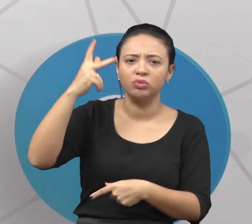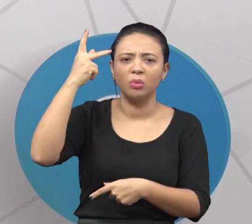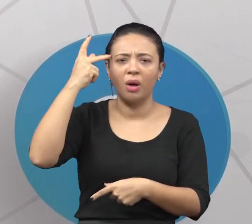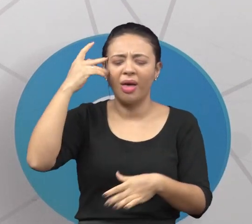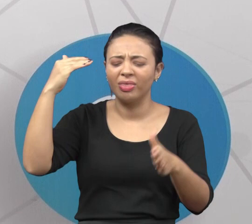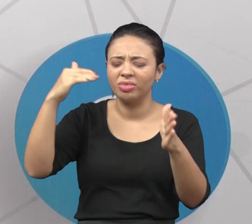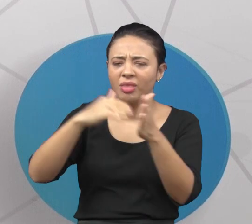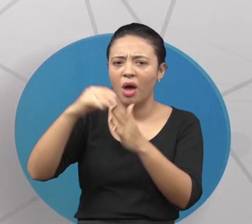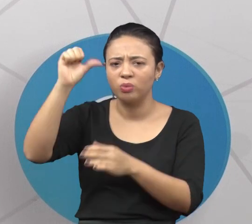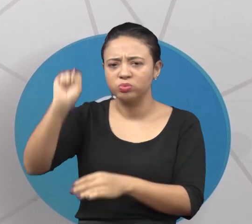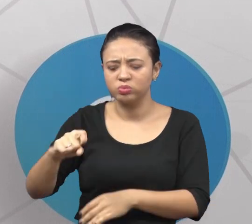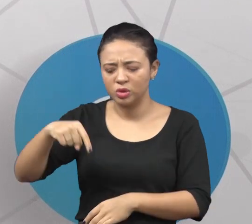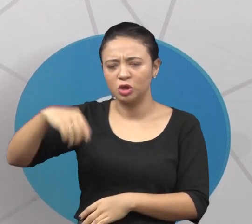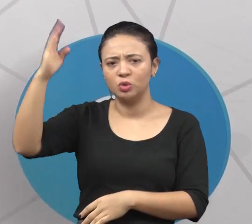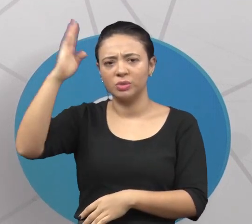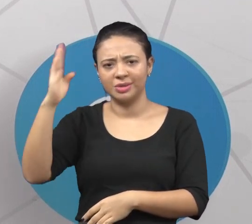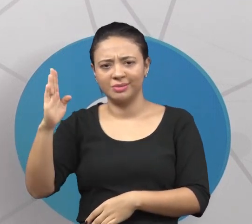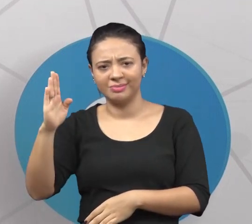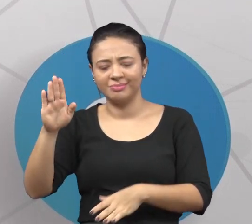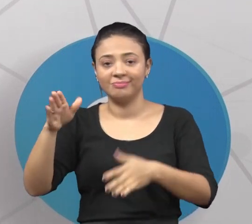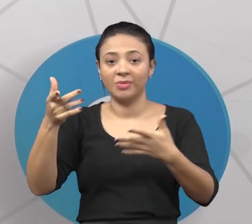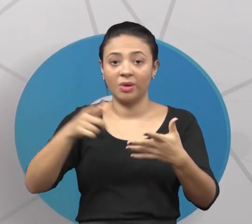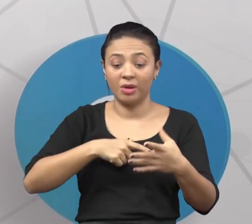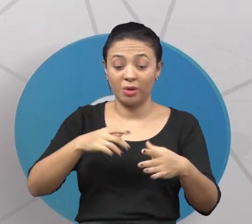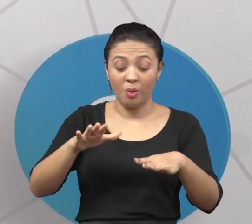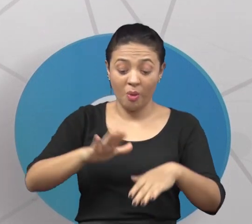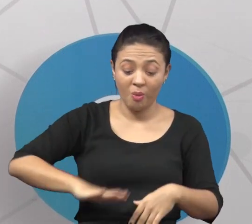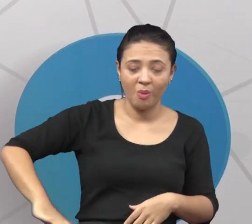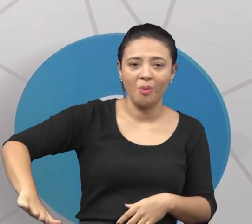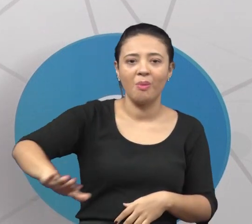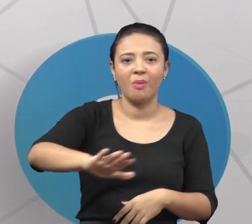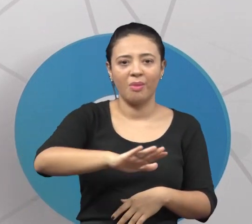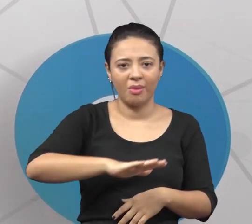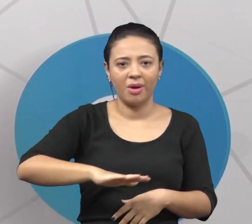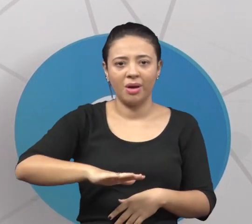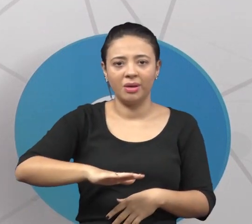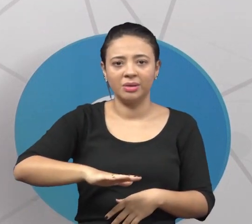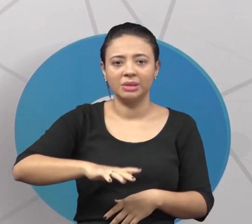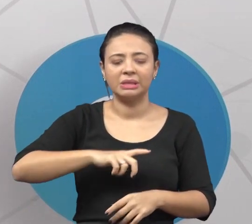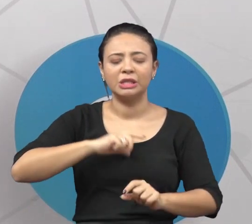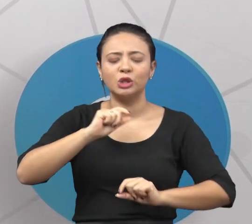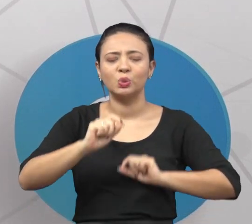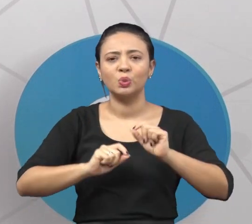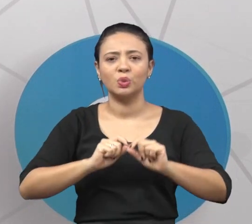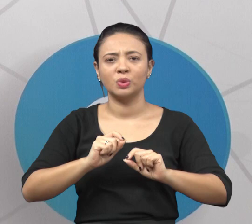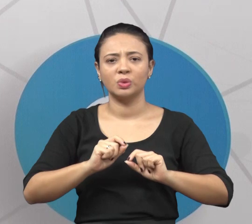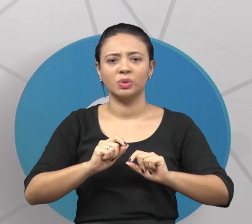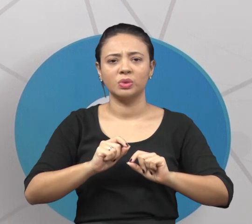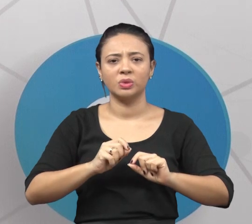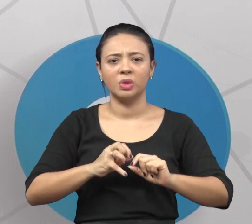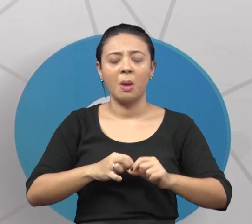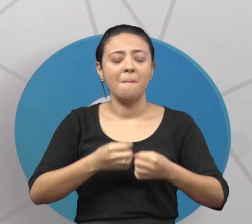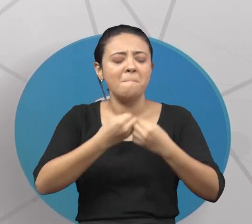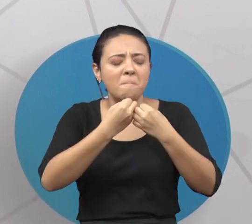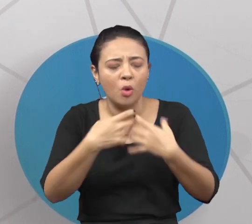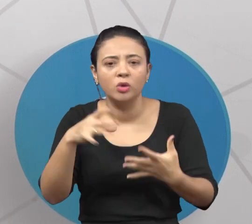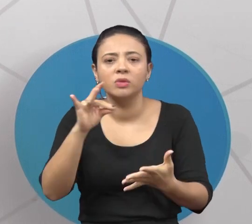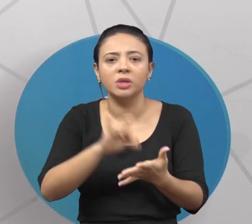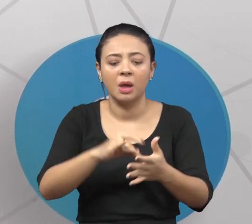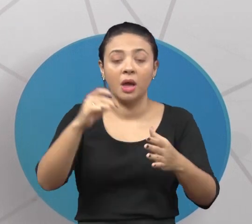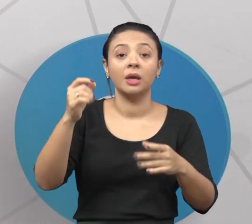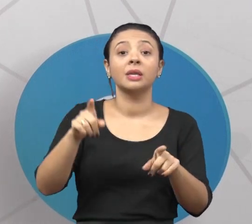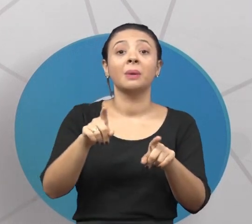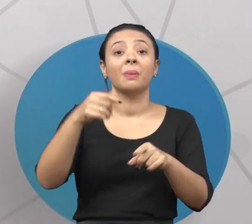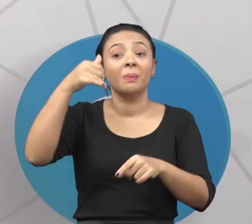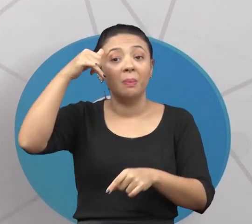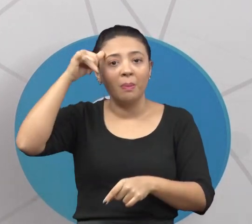uma grande área, tá? Inclusive é a área que tem grande produtividade agropecuária no Brasil,